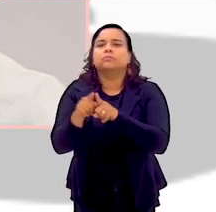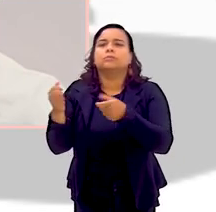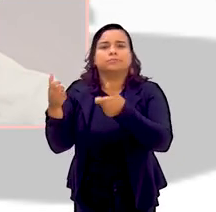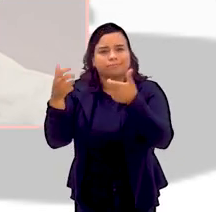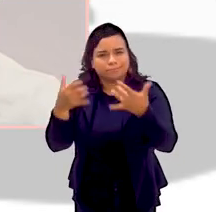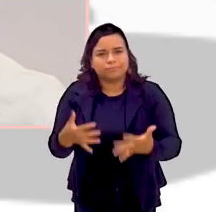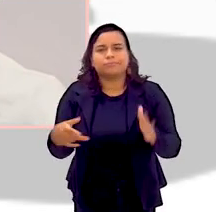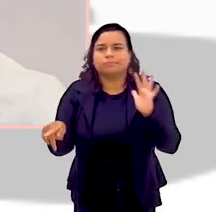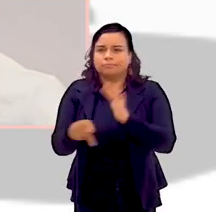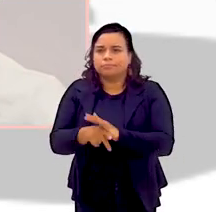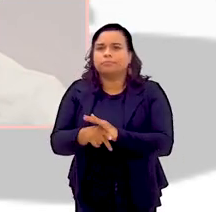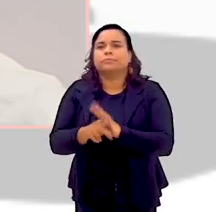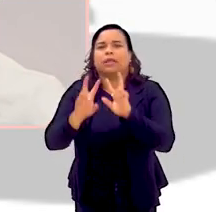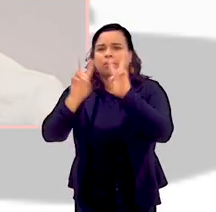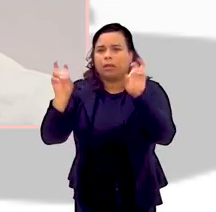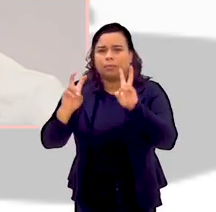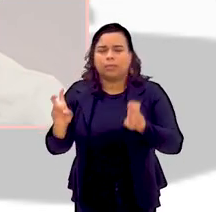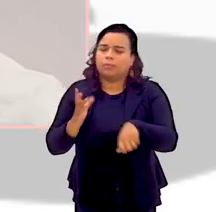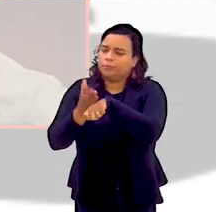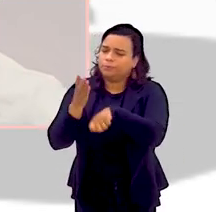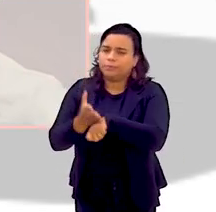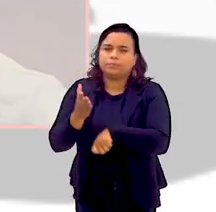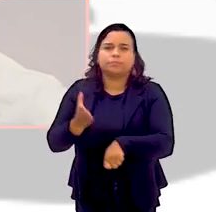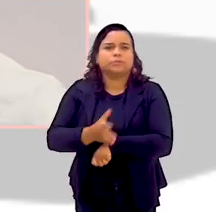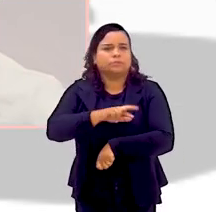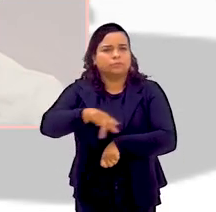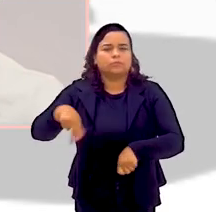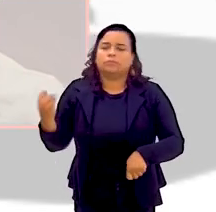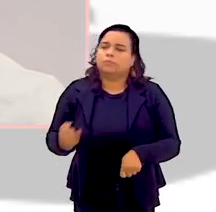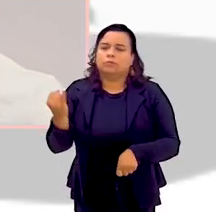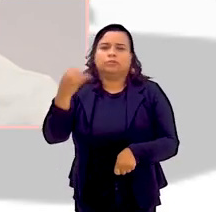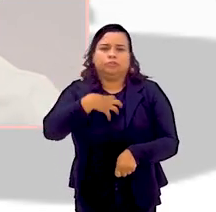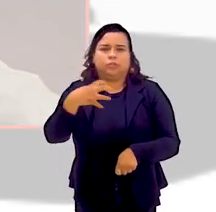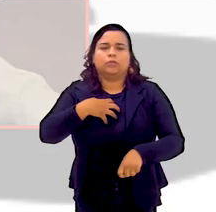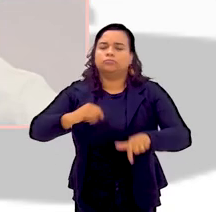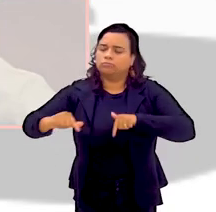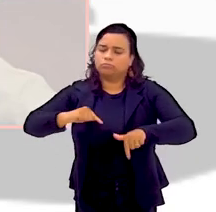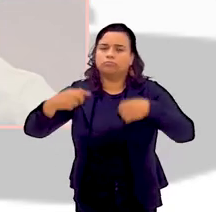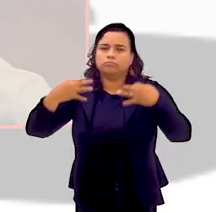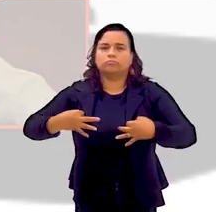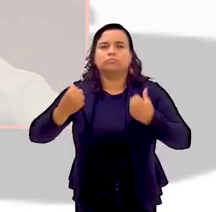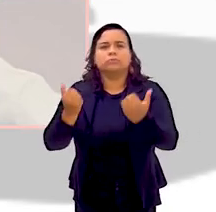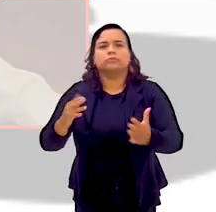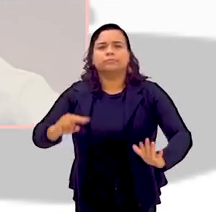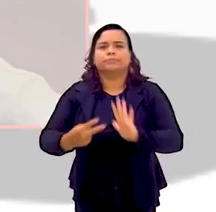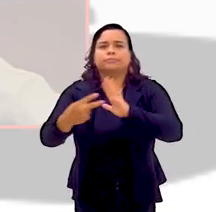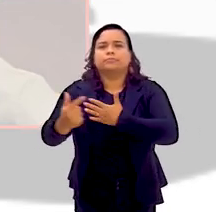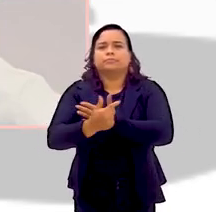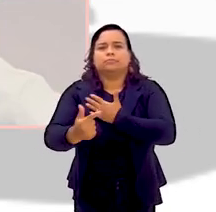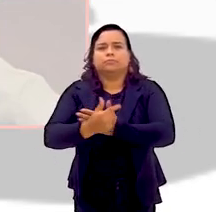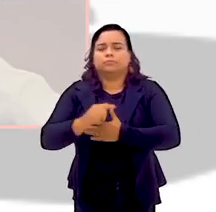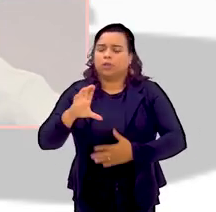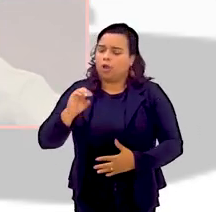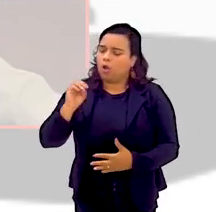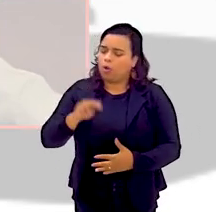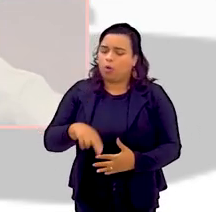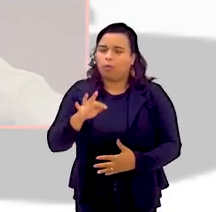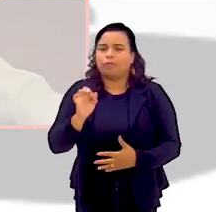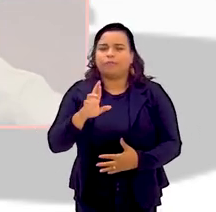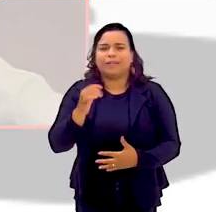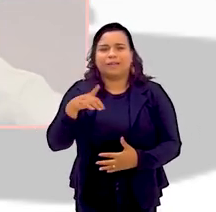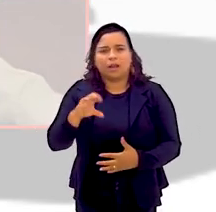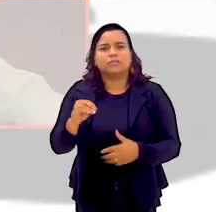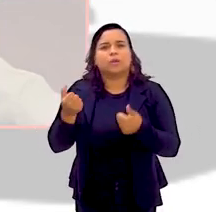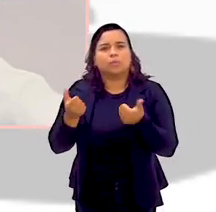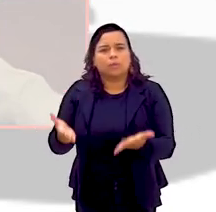se emana nessa temática e tem trabalhado de maneira importante, reconhecendo o papel que a Confederação pode